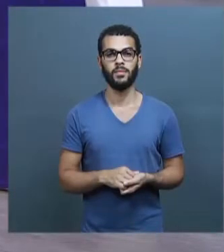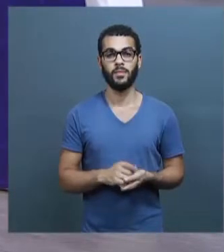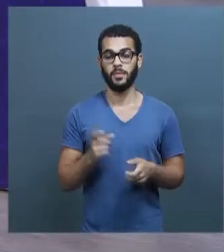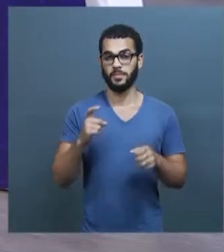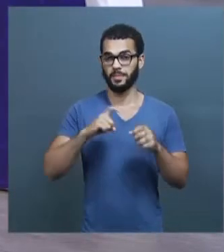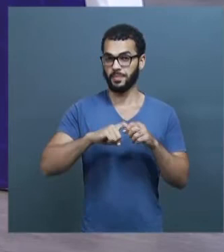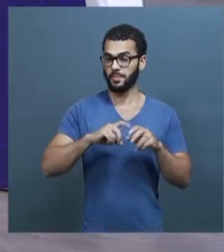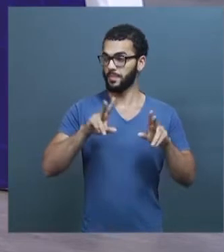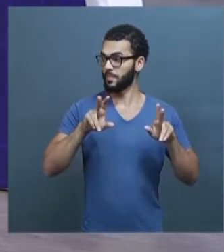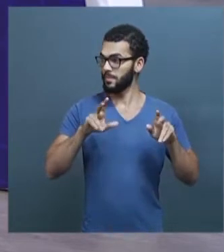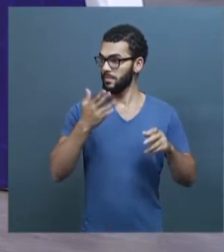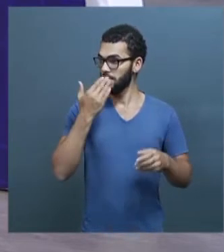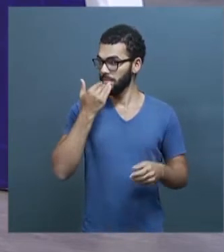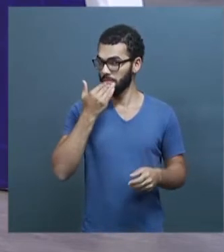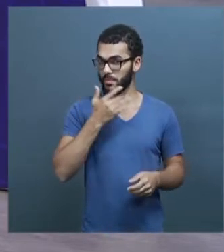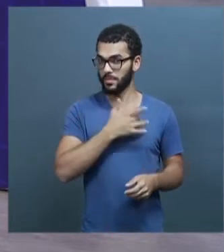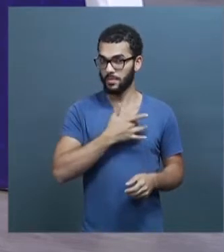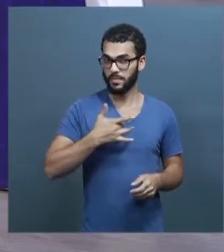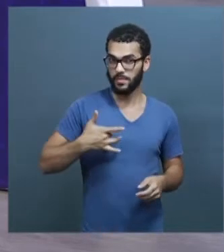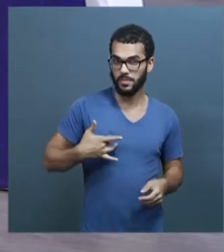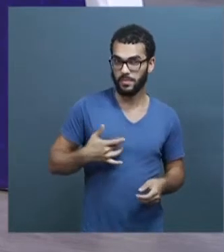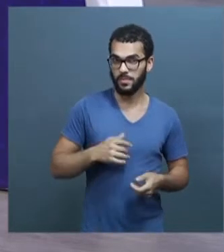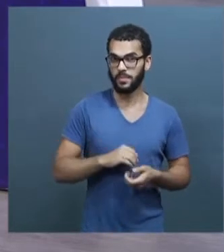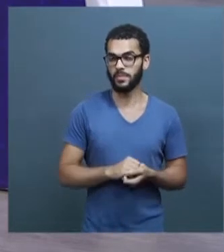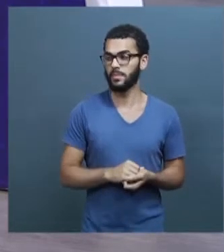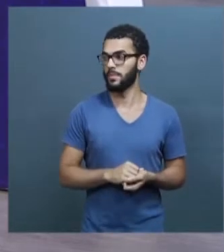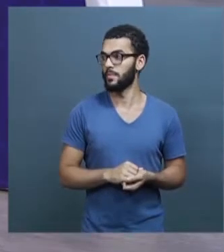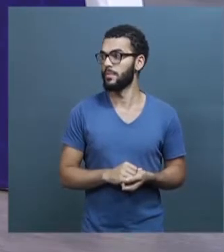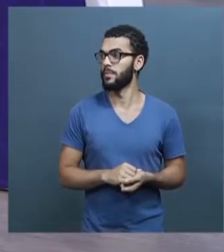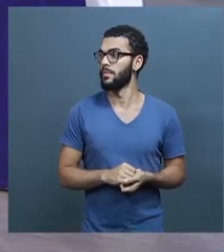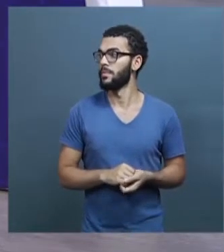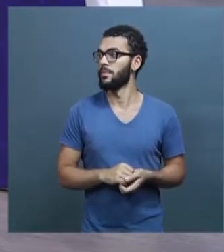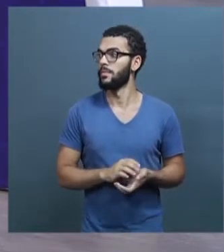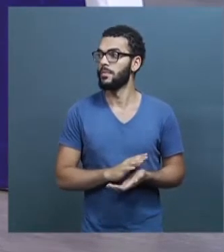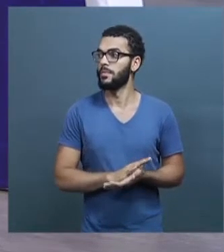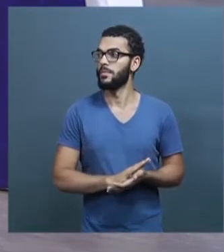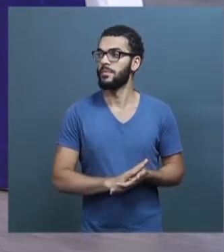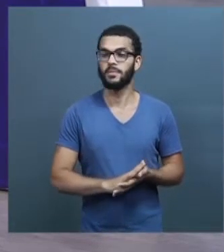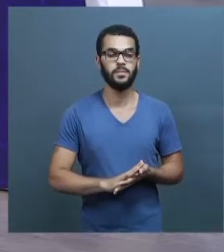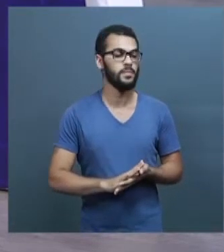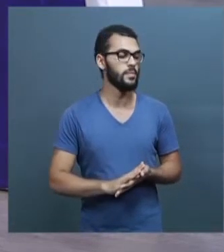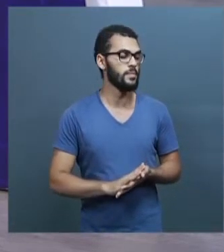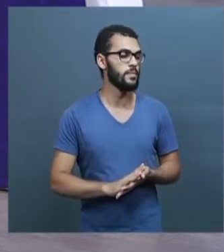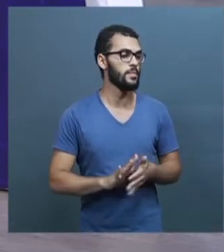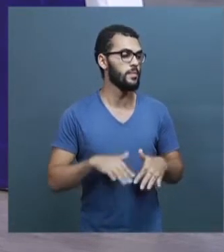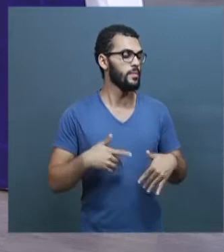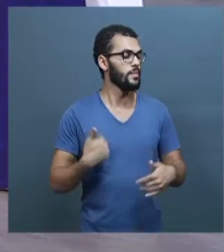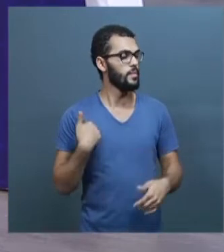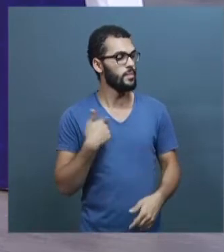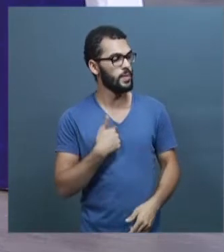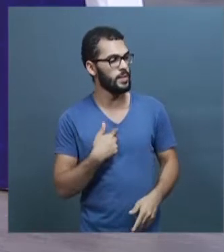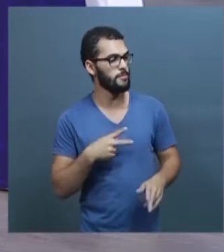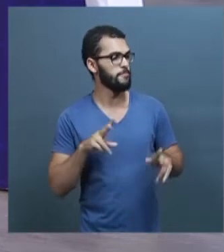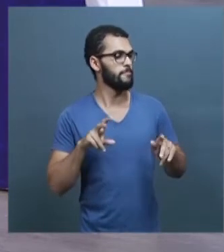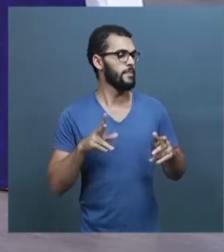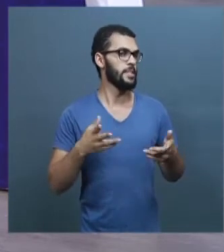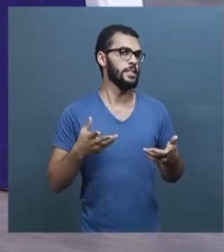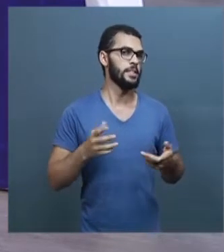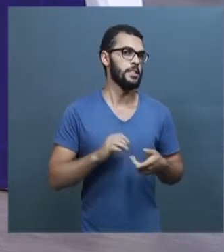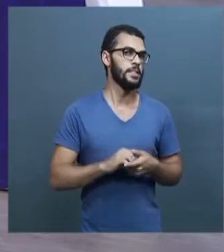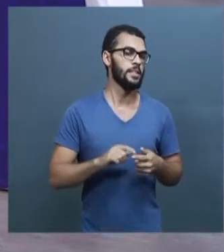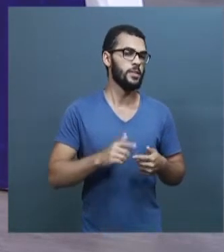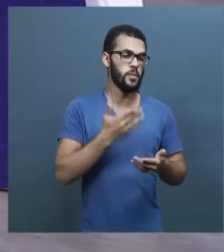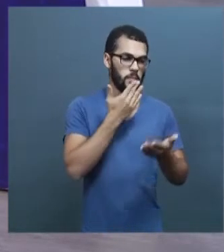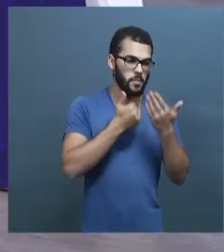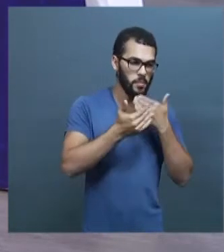Voltando a falar sobre alimentação saudável, Leila, falamos então da educação alimentar nas escolas, que